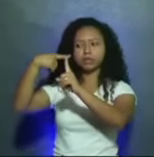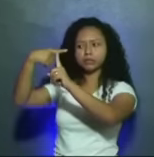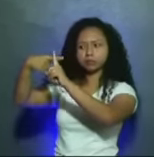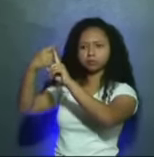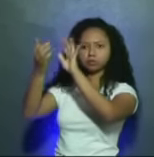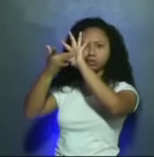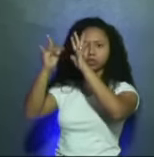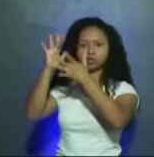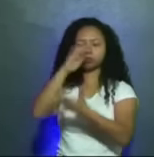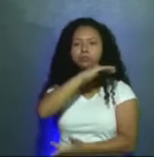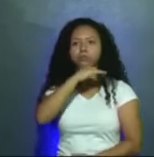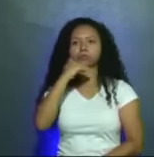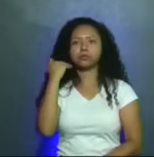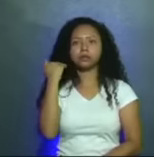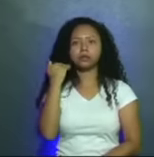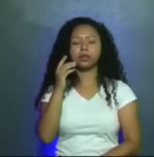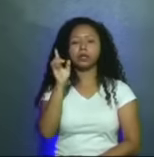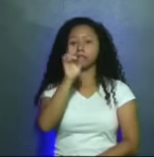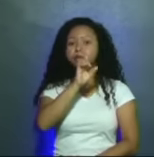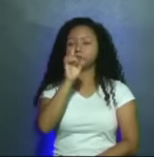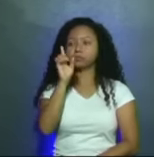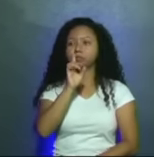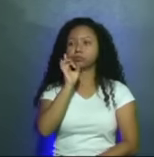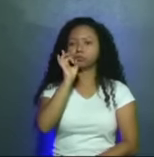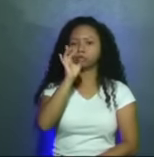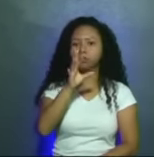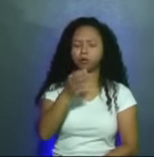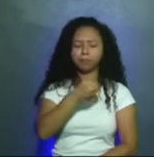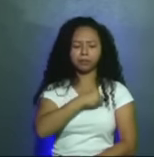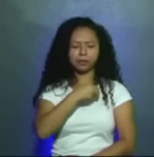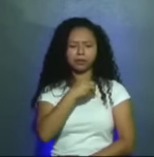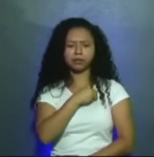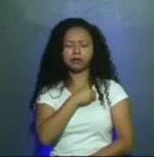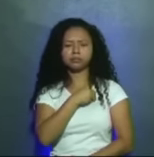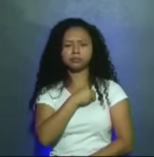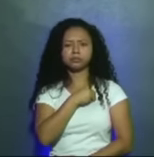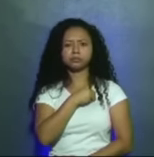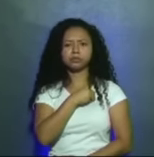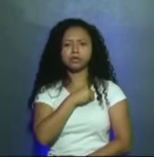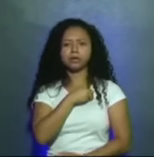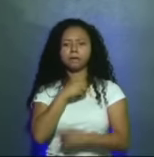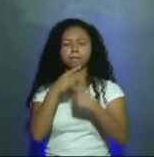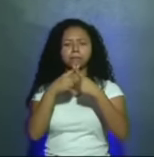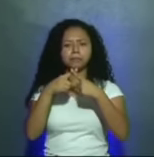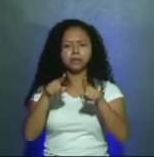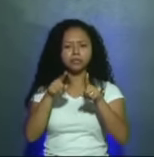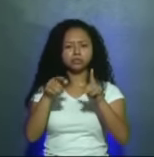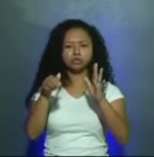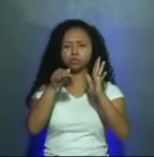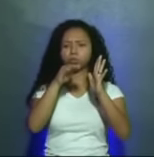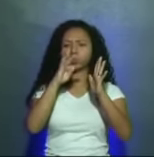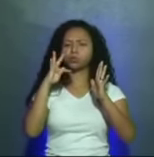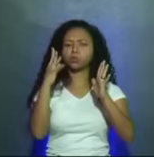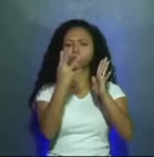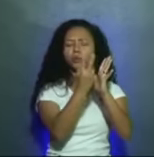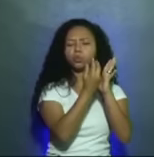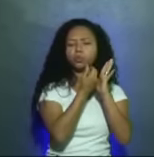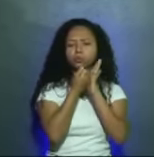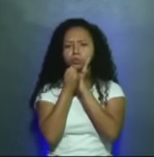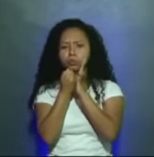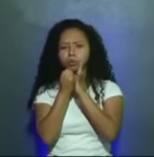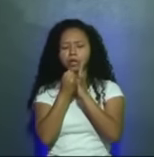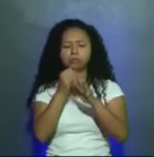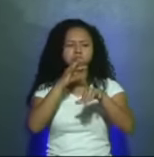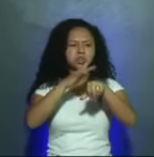pecado, mas todo o resultado dos pecados também, né, que são as doenças, todas as nossas doenças, todas